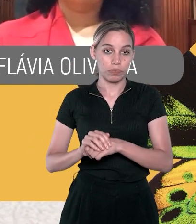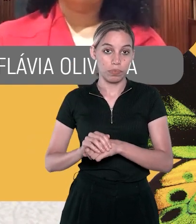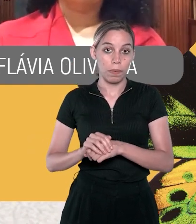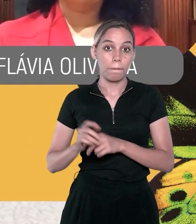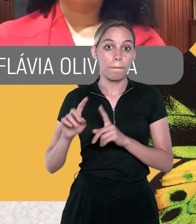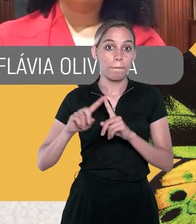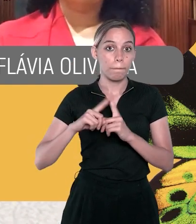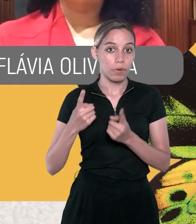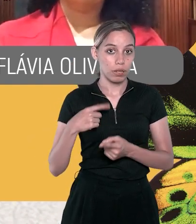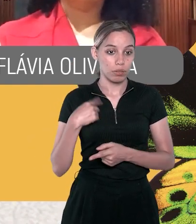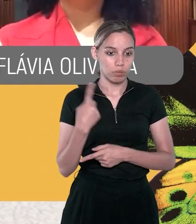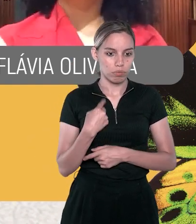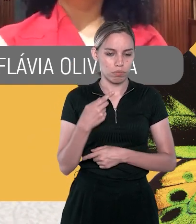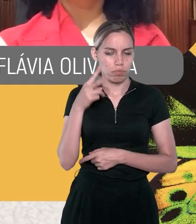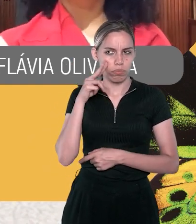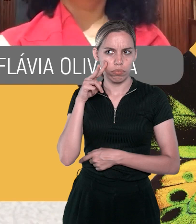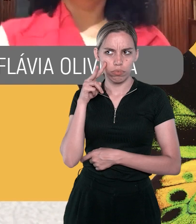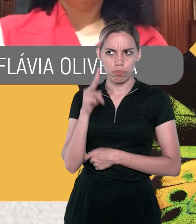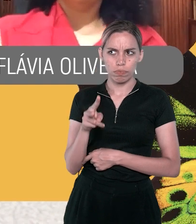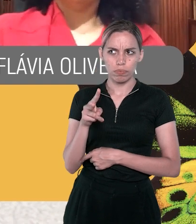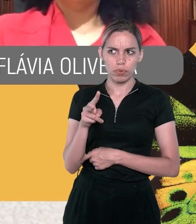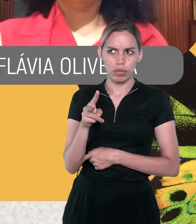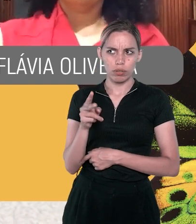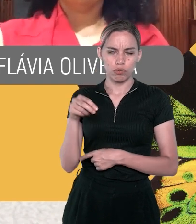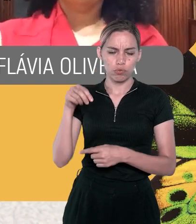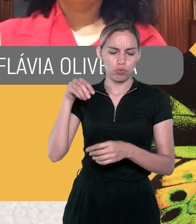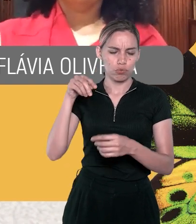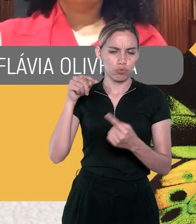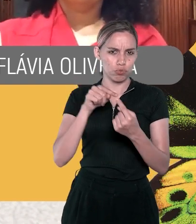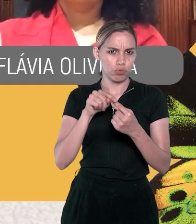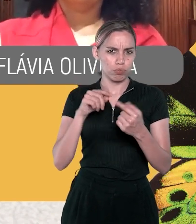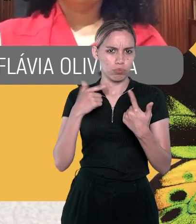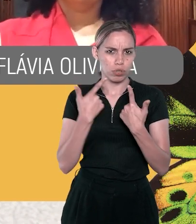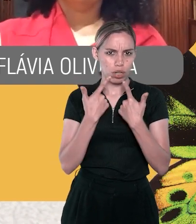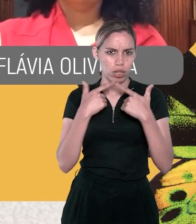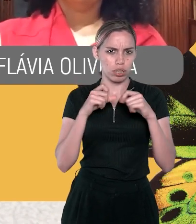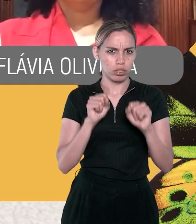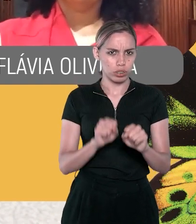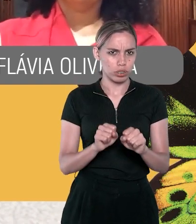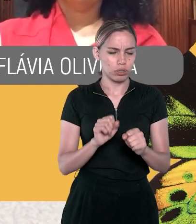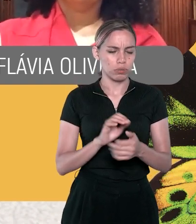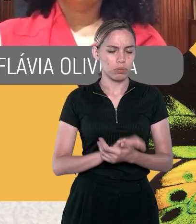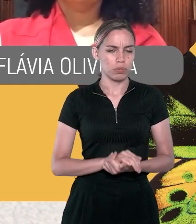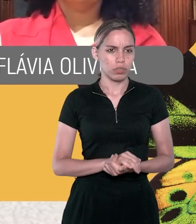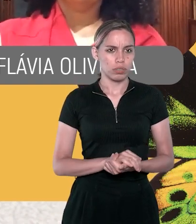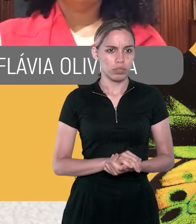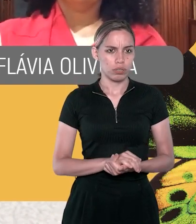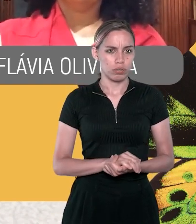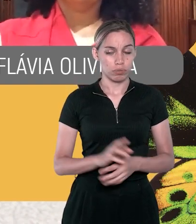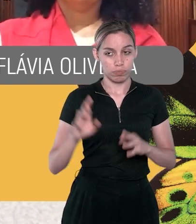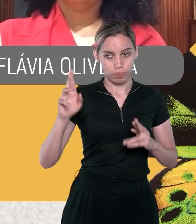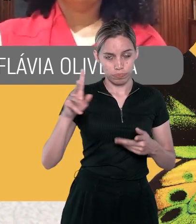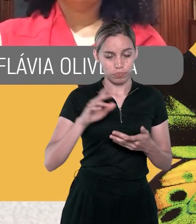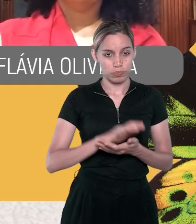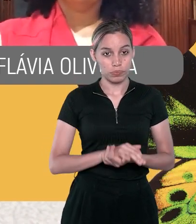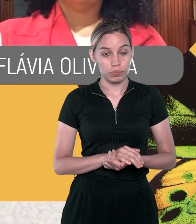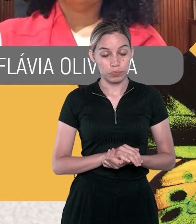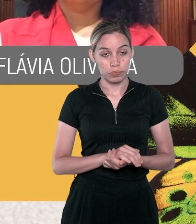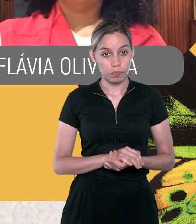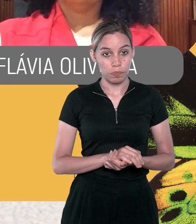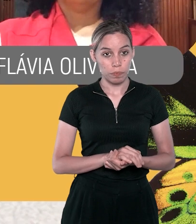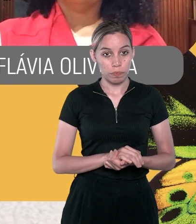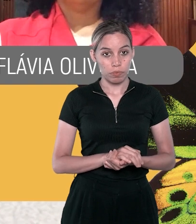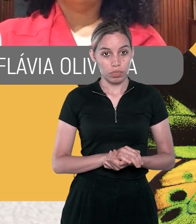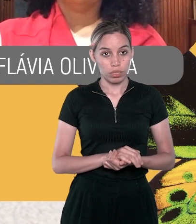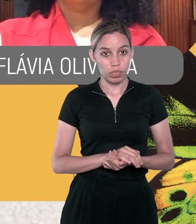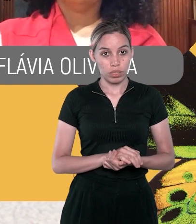nós encontramos o mesmo tipo de linguagem para falar dele, né? Era um pouco isso. E eu me dei conta que o MVB não tinha